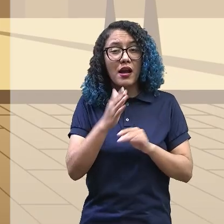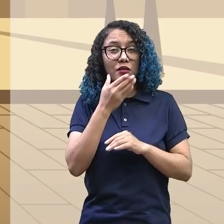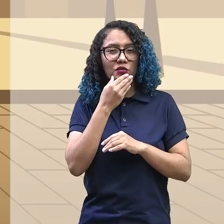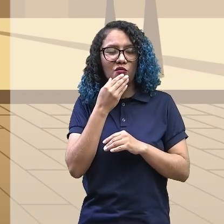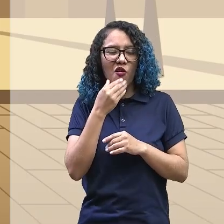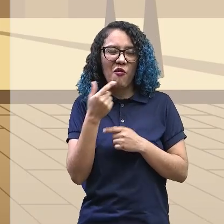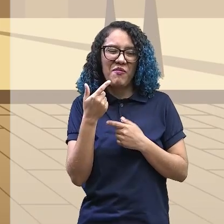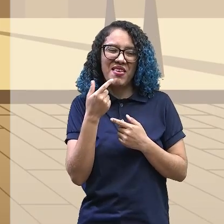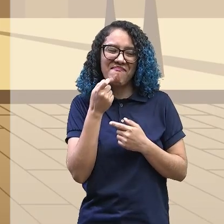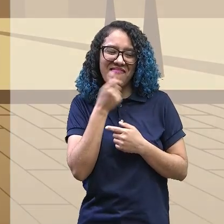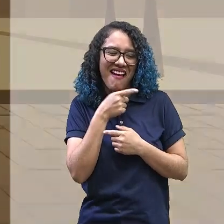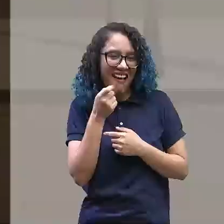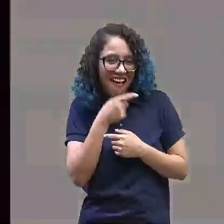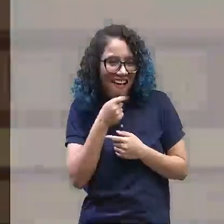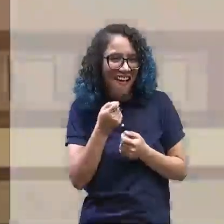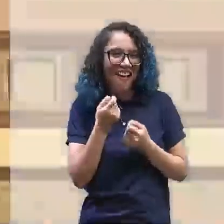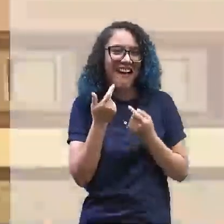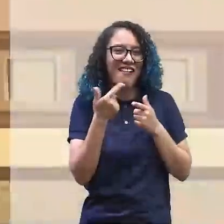ideia.